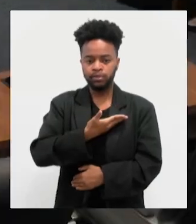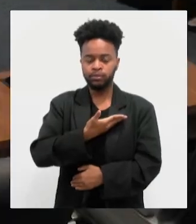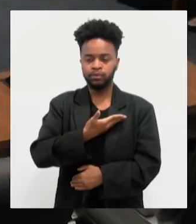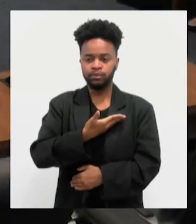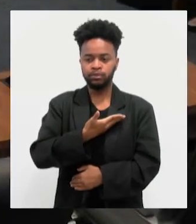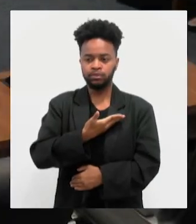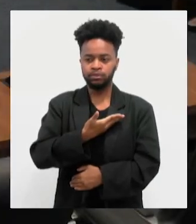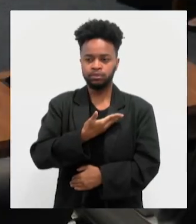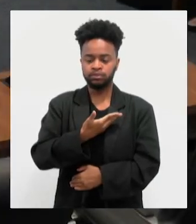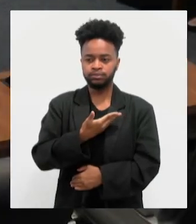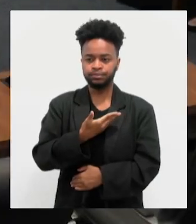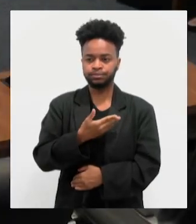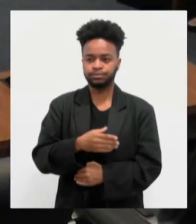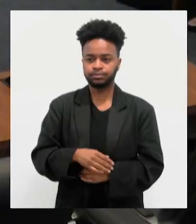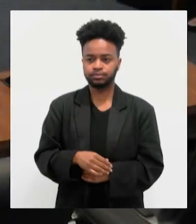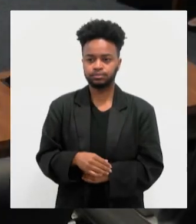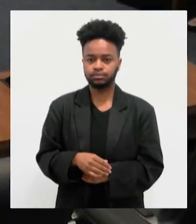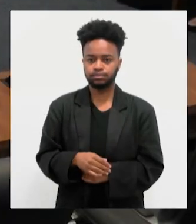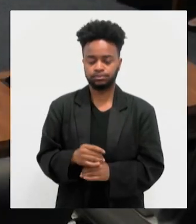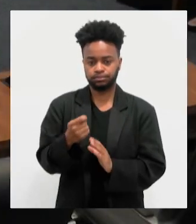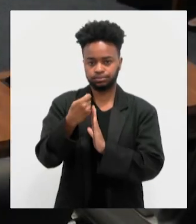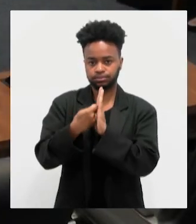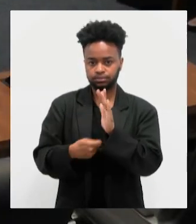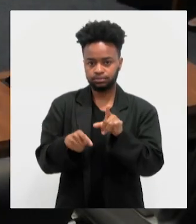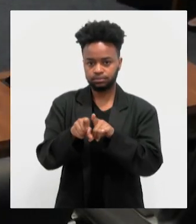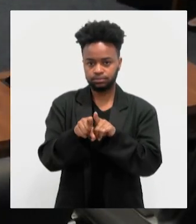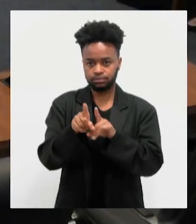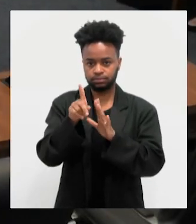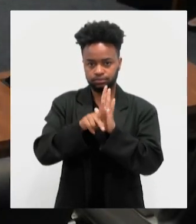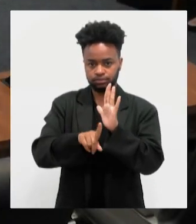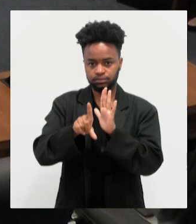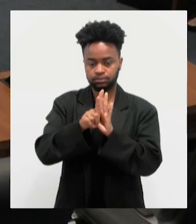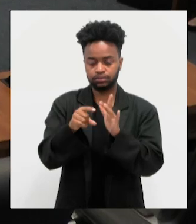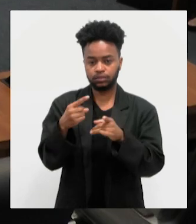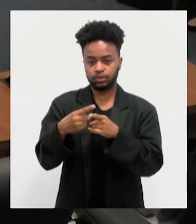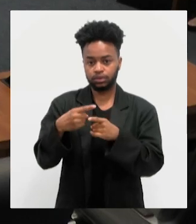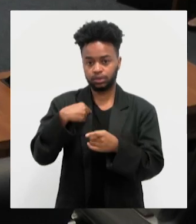estão coautores também desse projeto, porque eu acho que eles